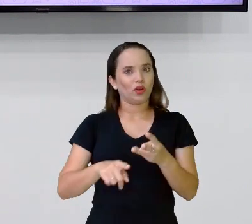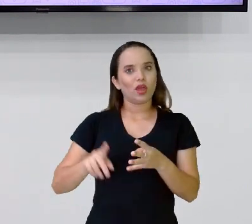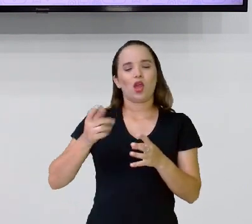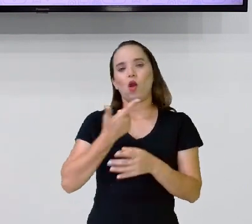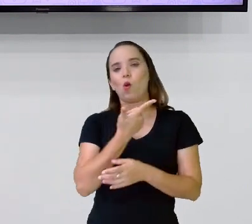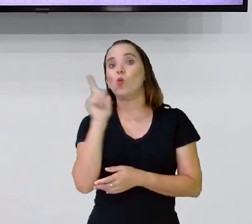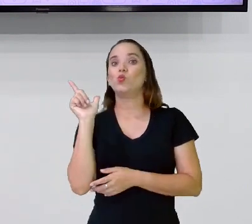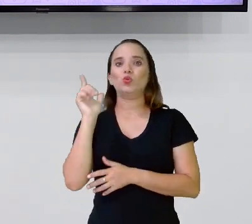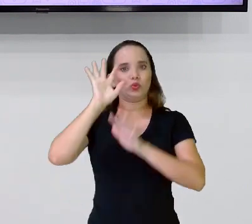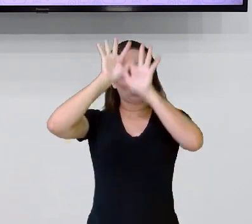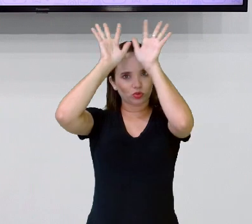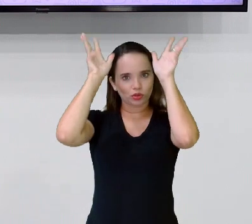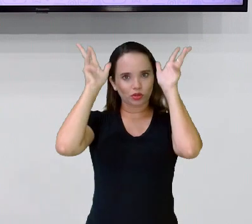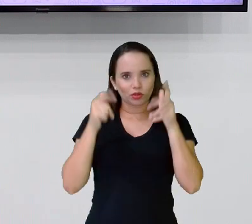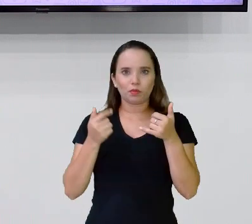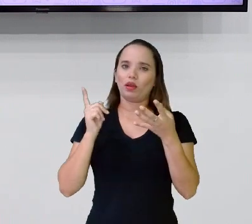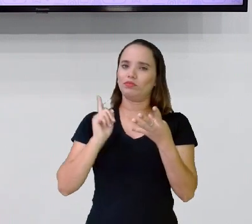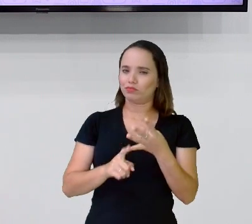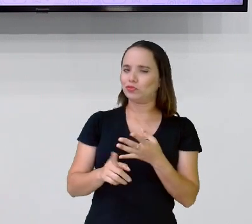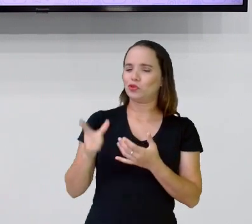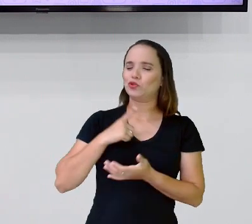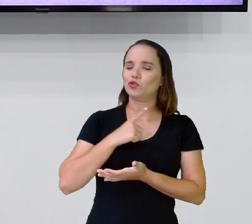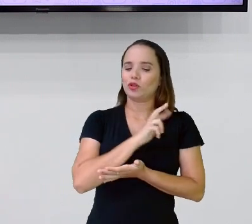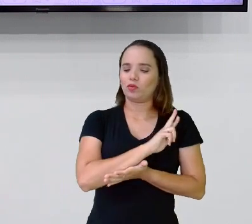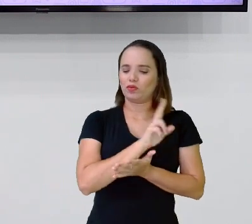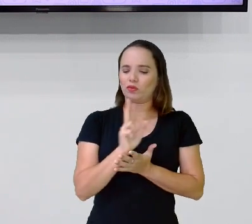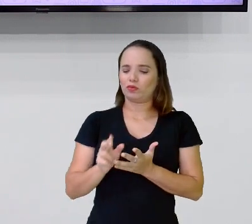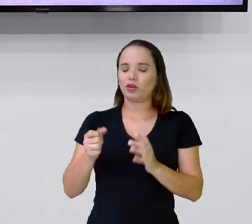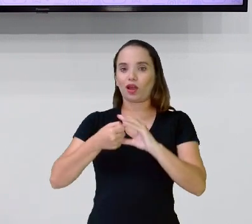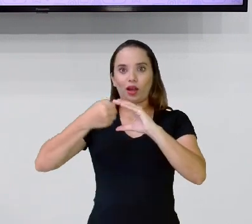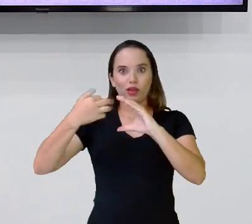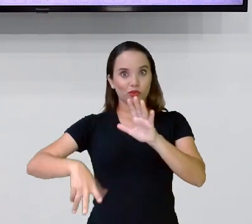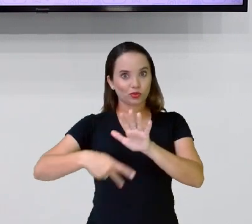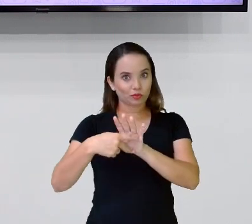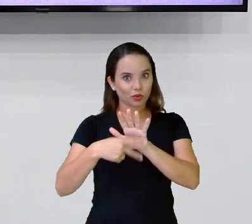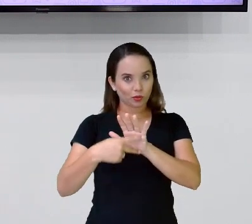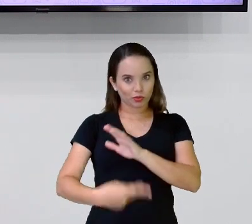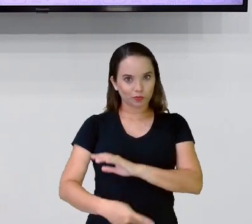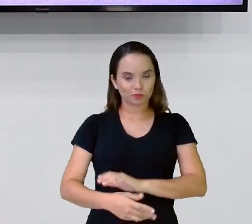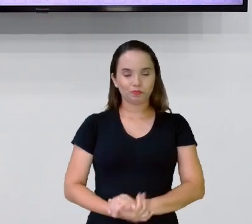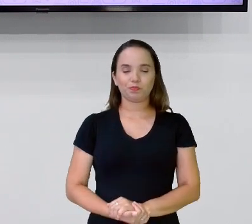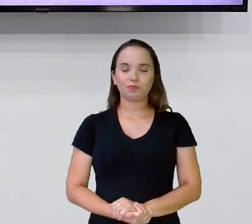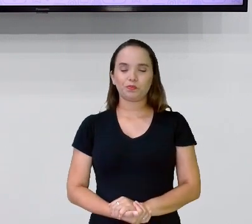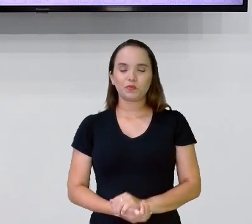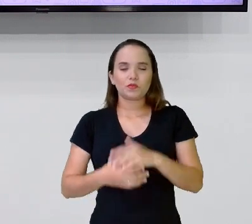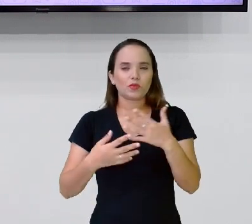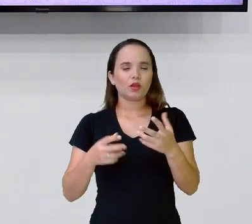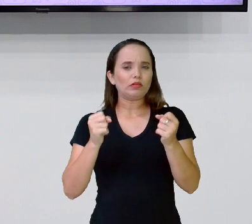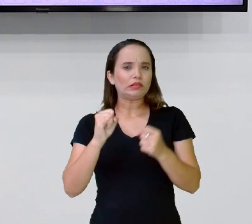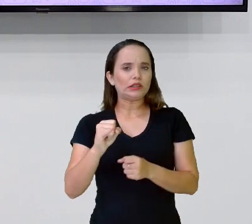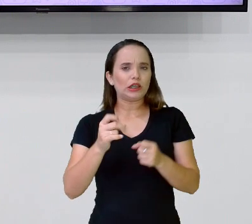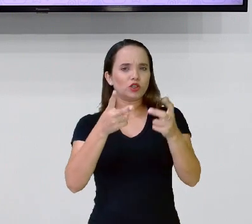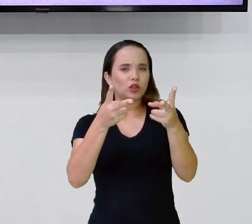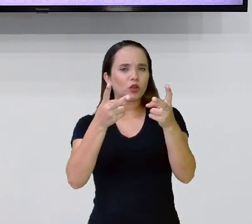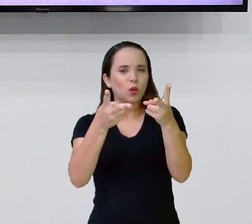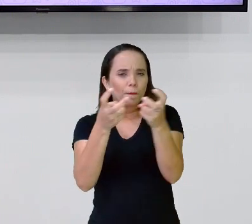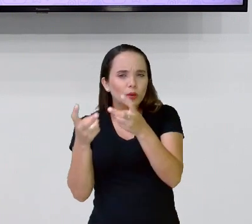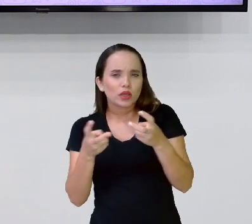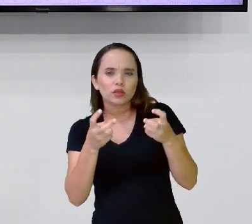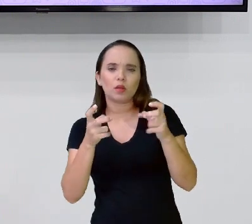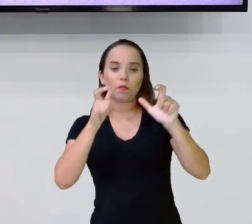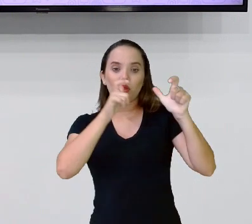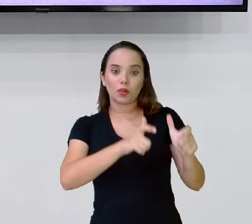animais, né? Então, existia uma série de características. Então, quando a gente observa lugares, como aquela primeira foto,